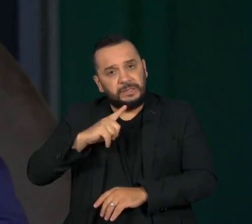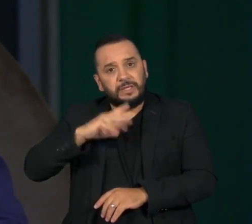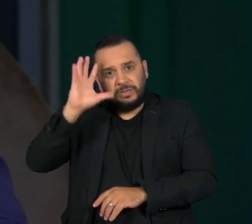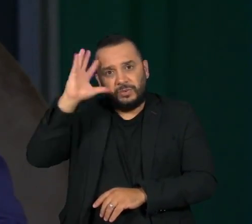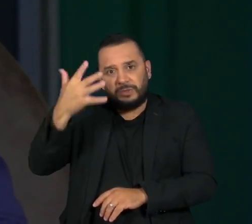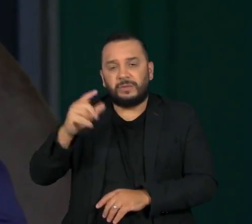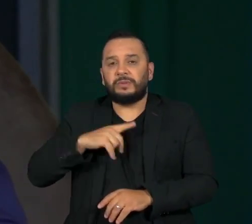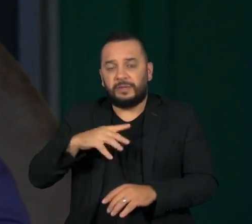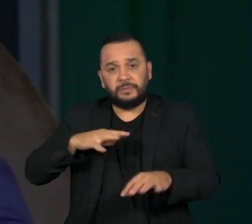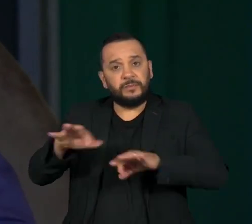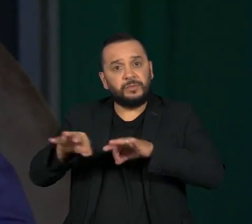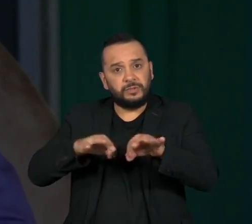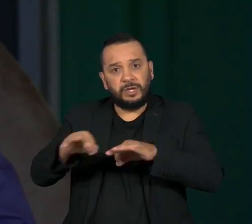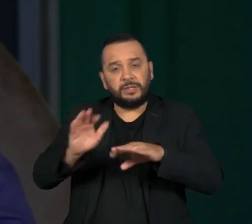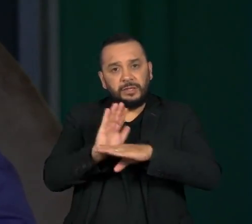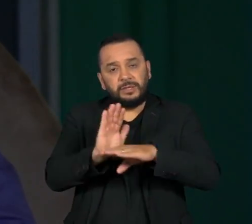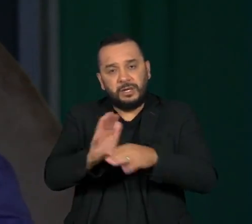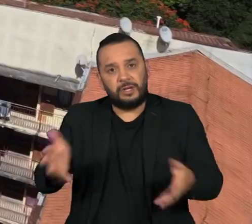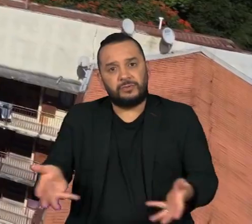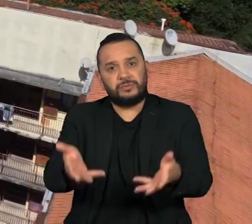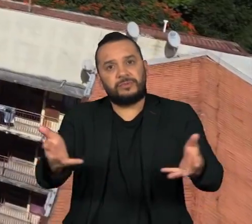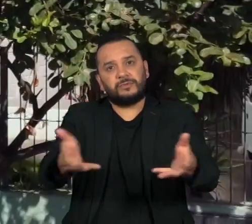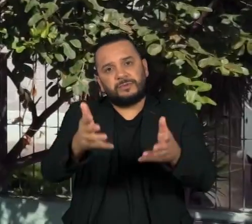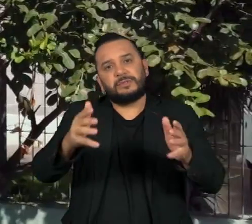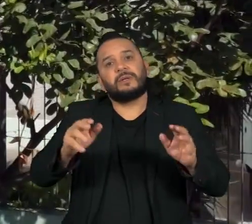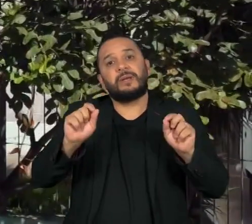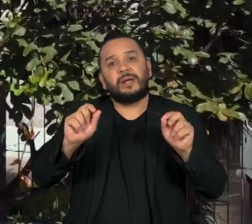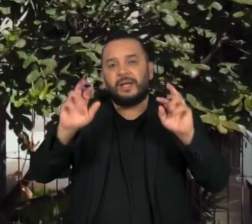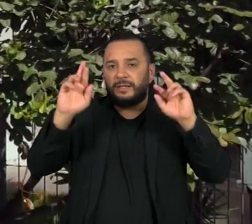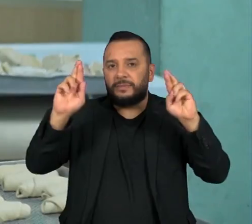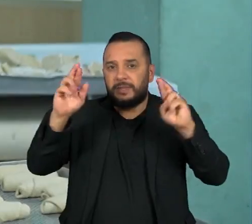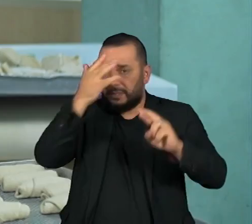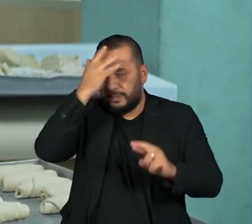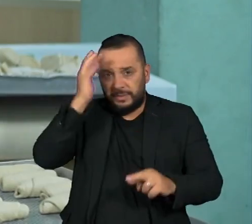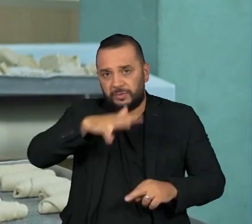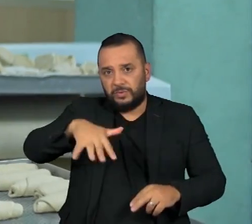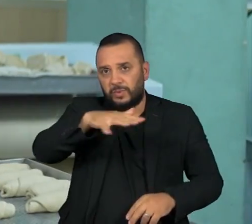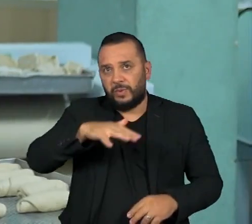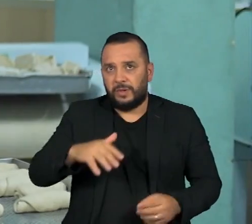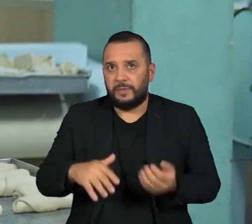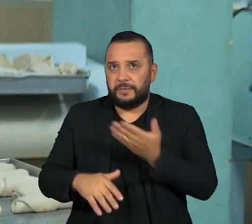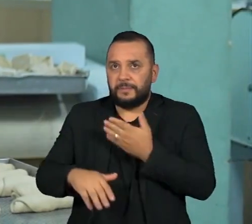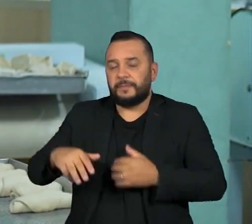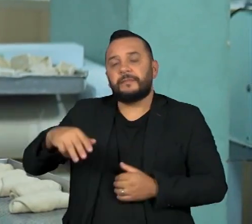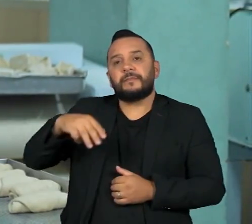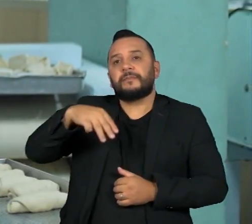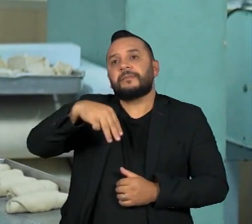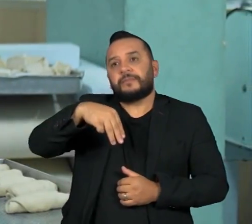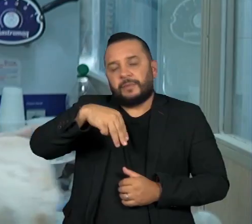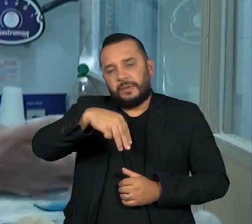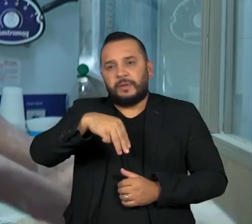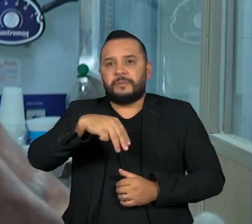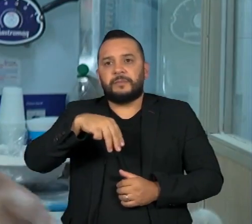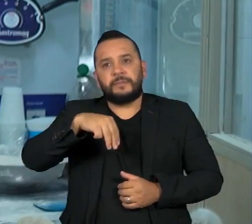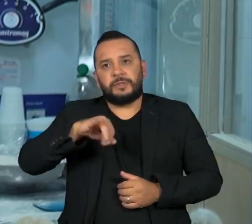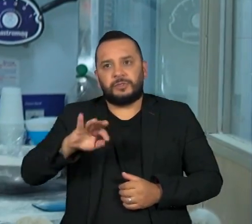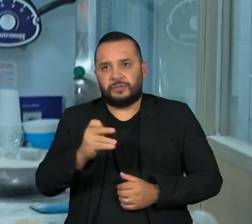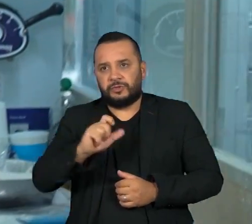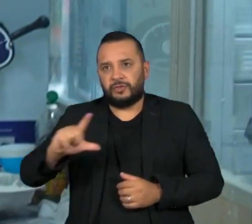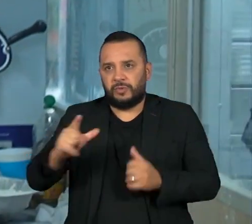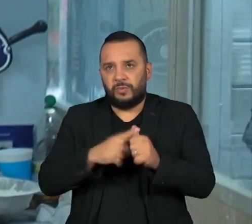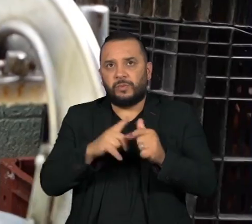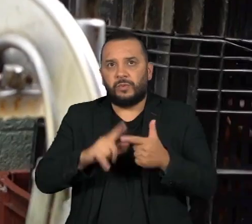os projetos que trazem esperanças para essas pessoas. Meu nome é Maicon Vinícius de Almeida Belo. Rodrigo Carlos